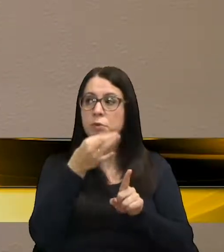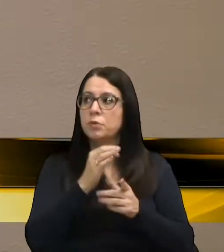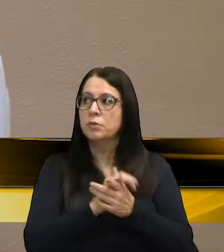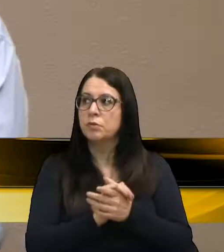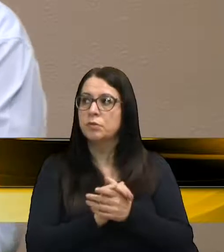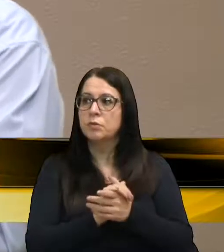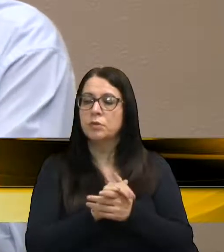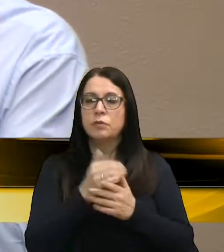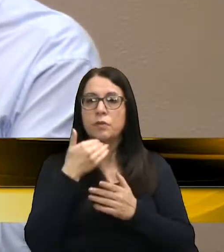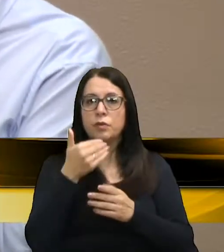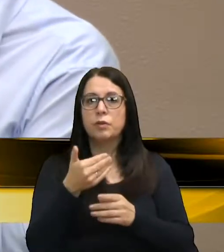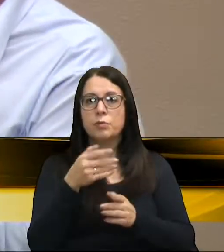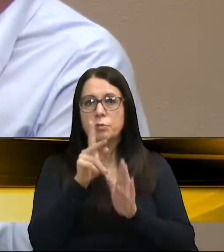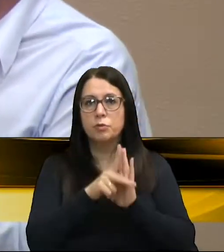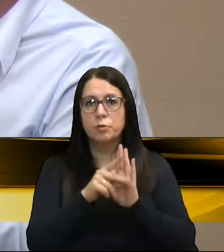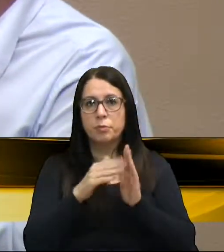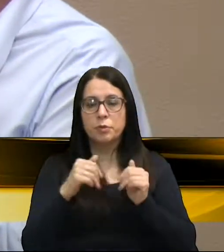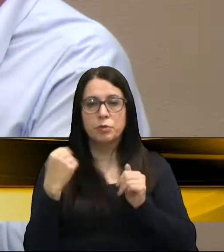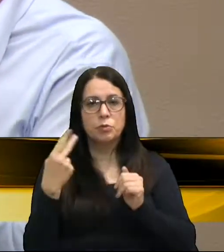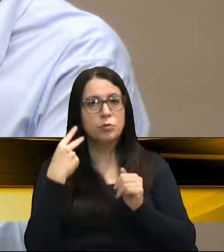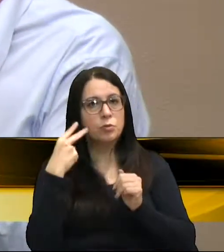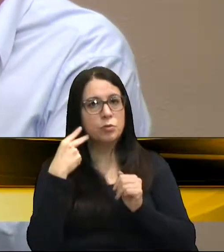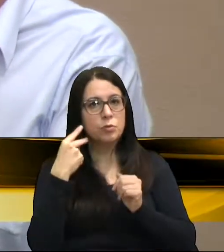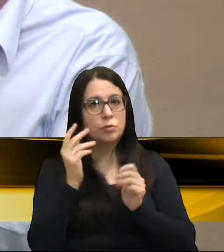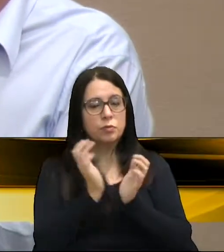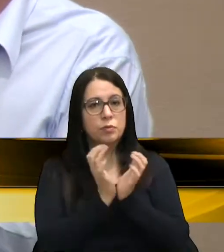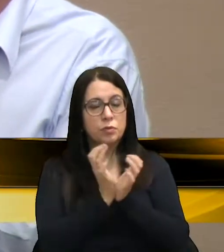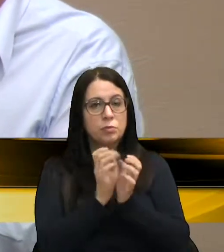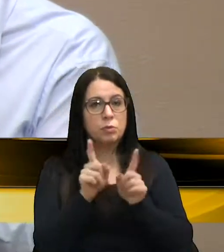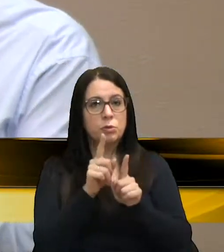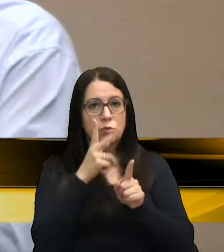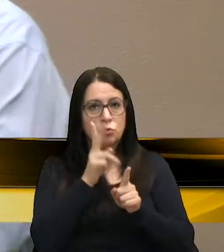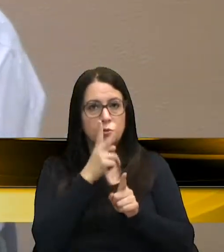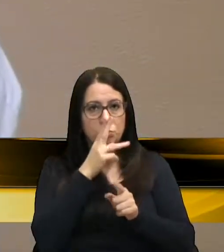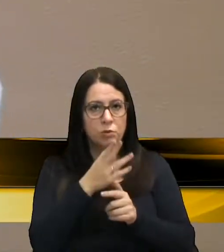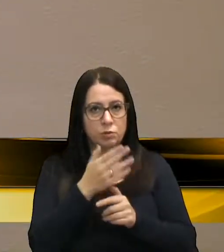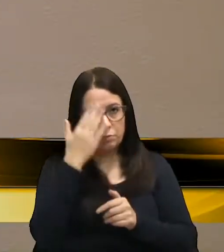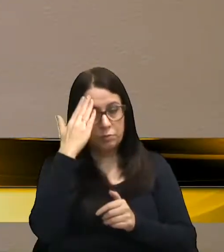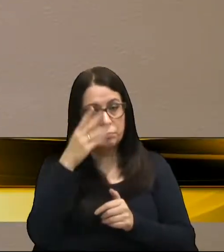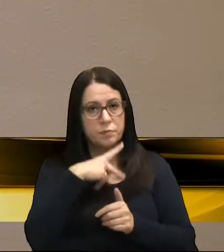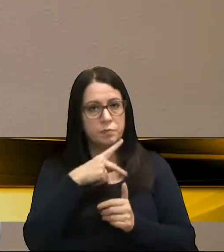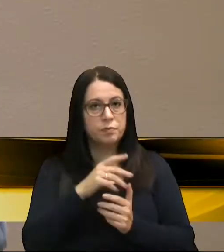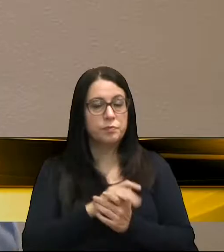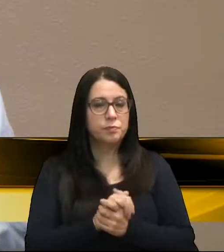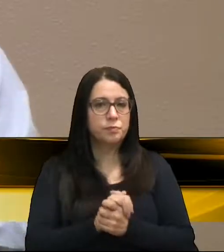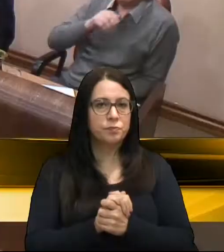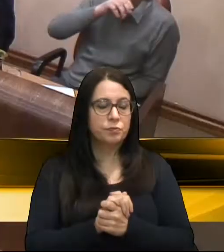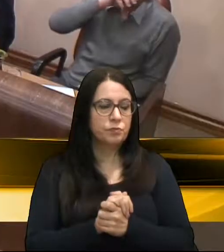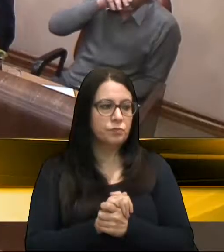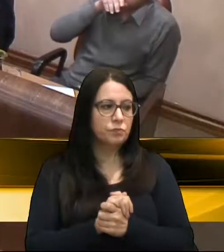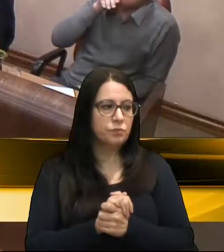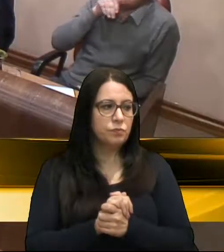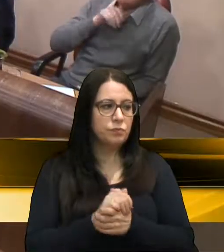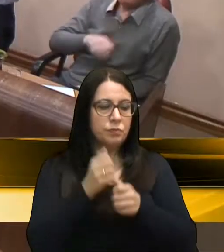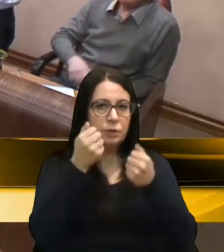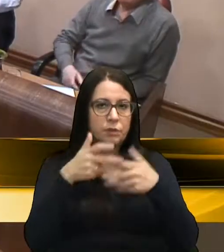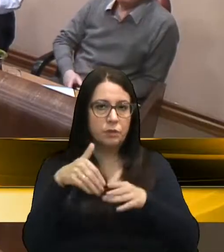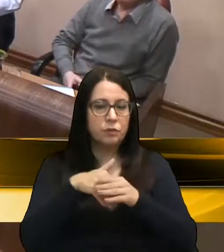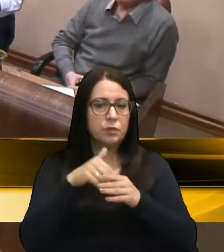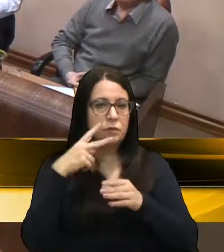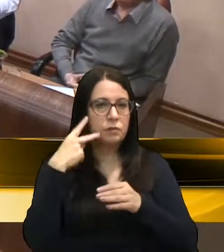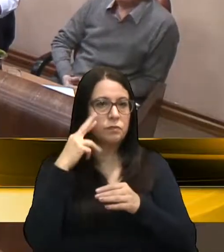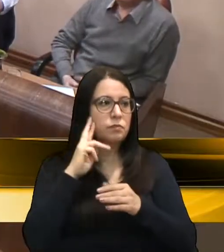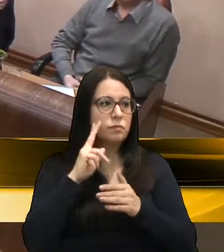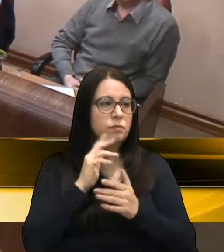ao projeto e peço aos colegas vereadores para que também sigam nessa linha. Muito obrigado, senhor presidente, era isso. Para declarar o voto, vereador Renato